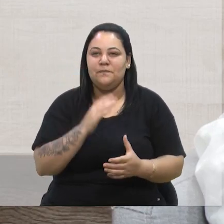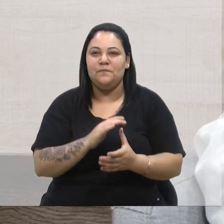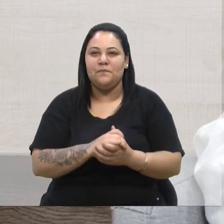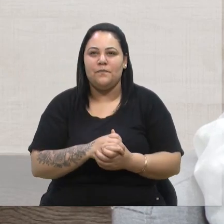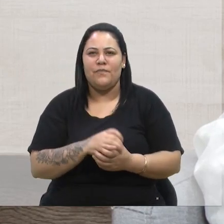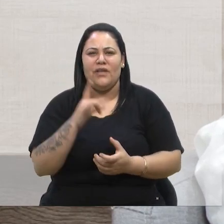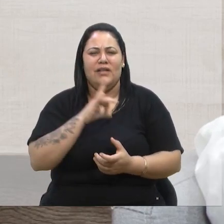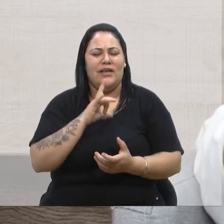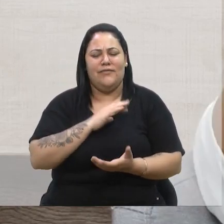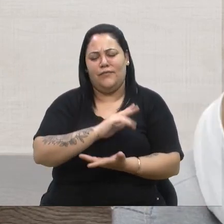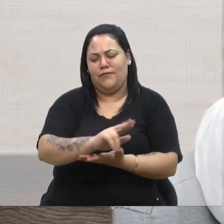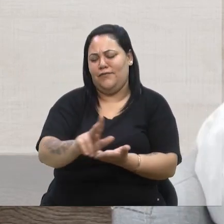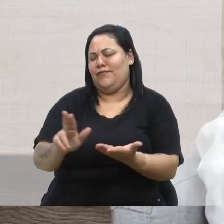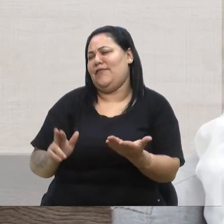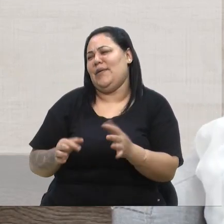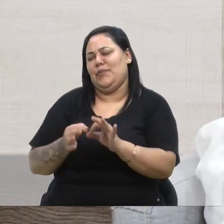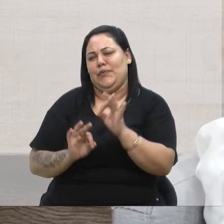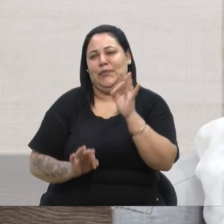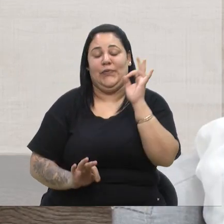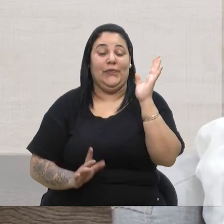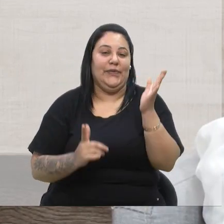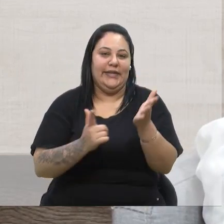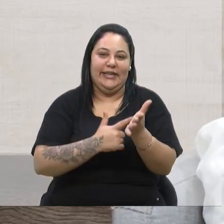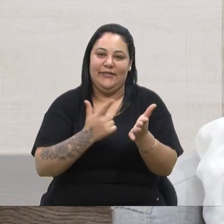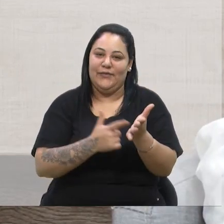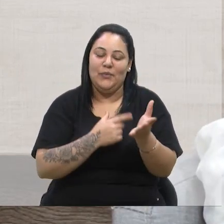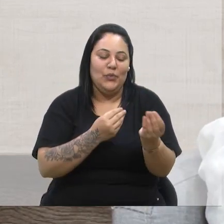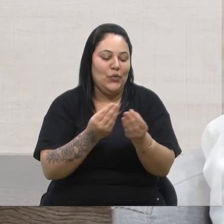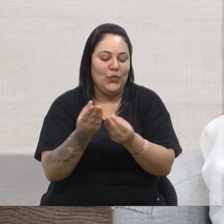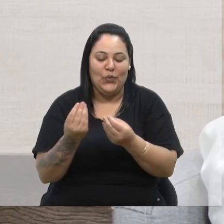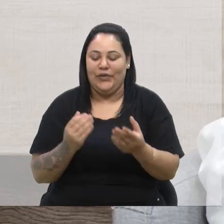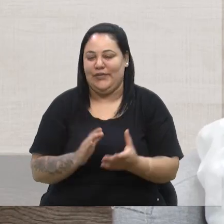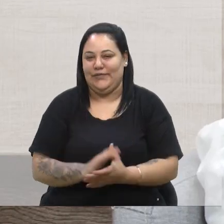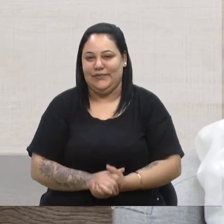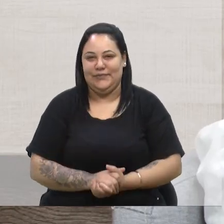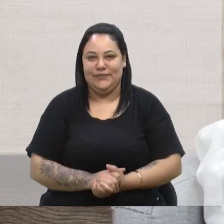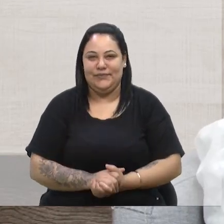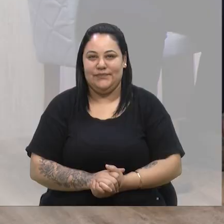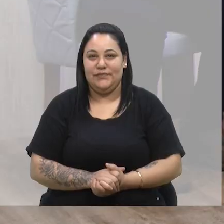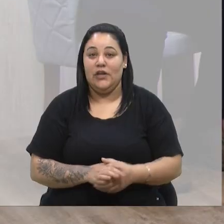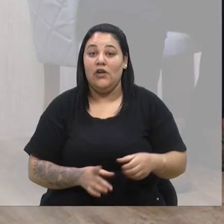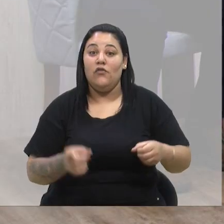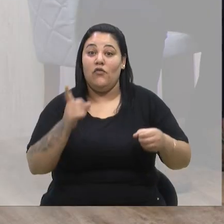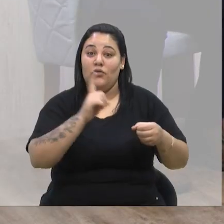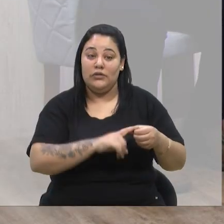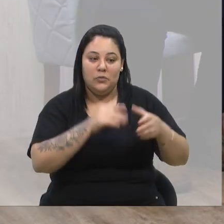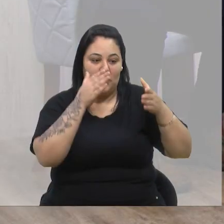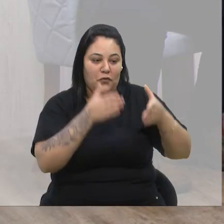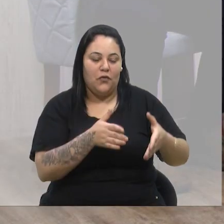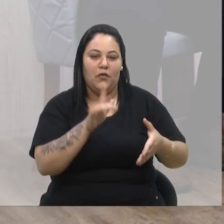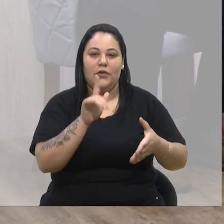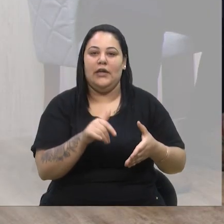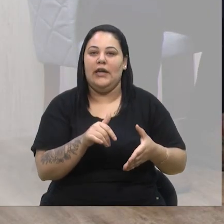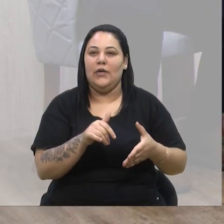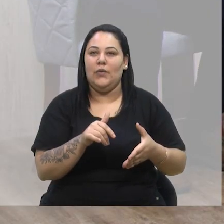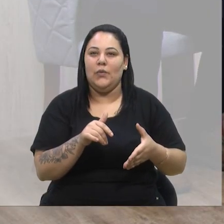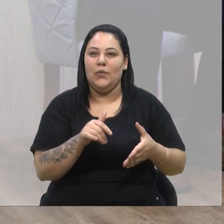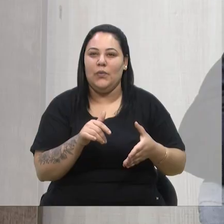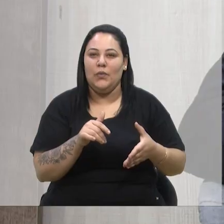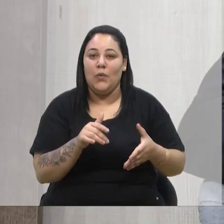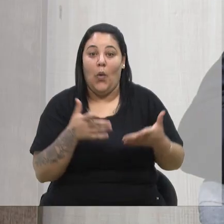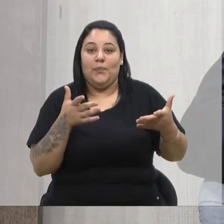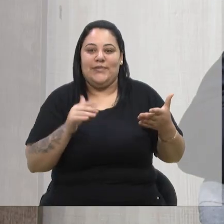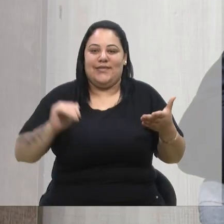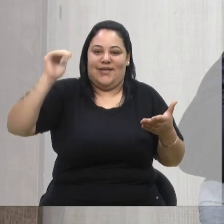Enfim, acho que e teria uma variedade, uma infinidade de livros, assim, muitos livros. Voltando para o nosso foco aqui, que é o